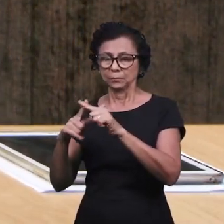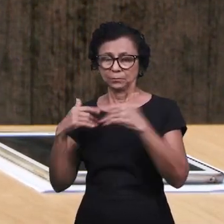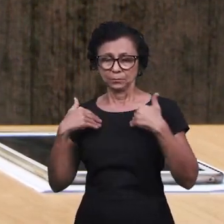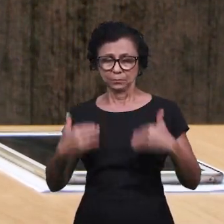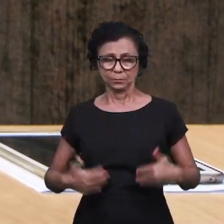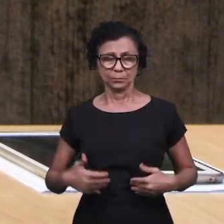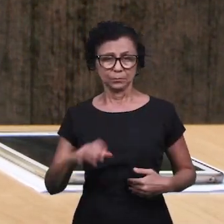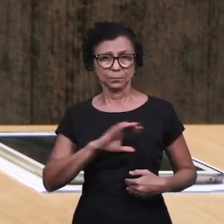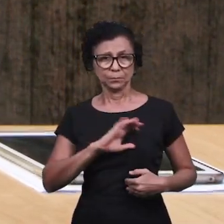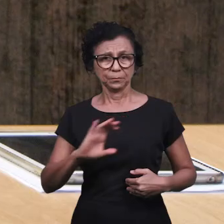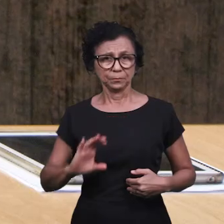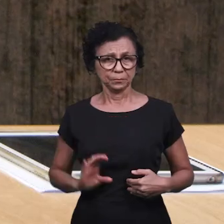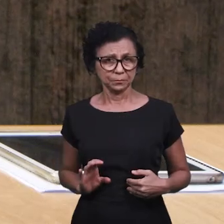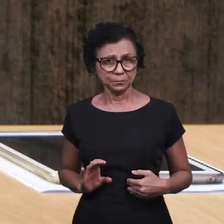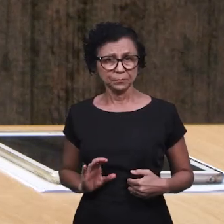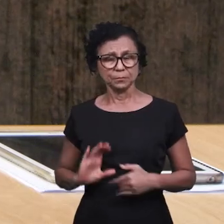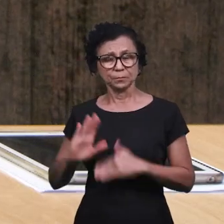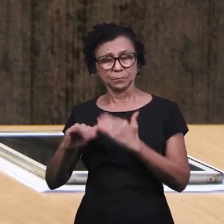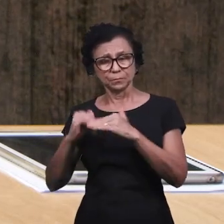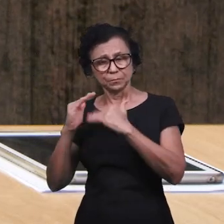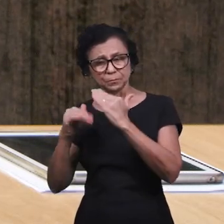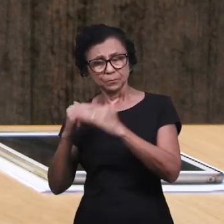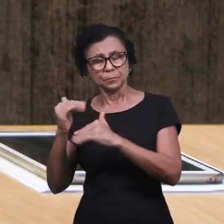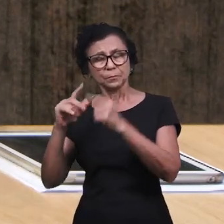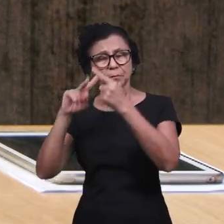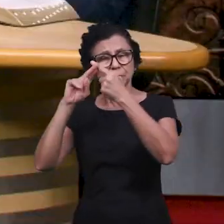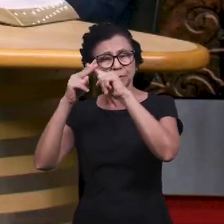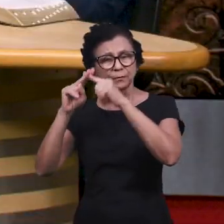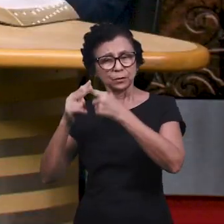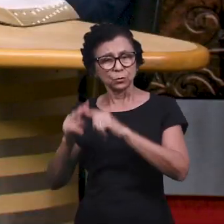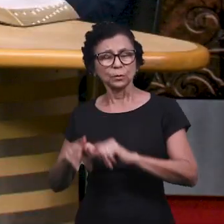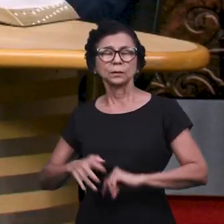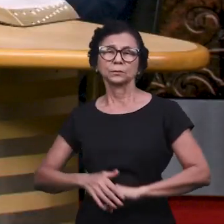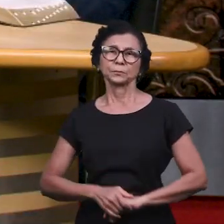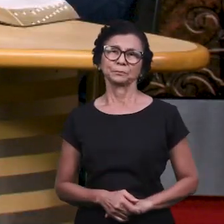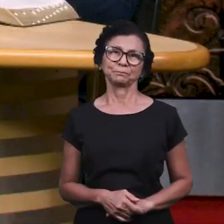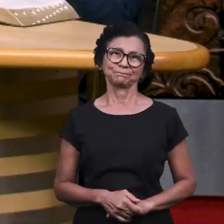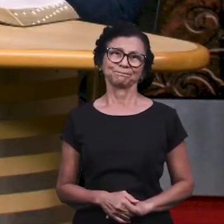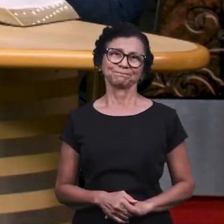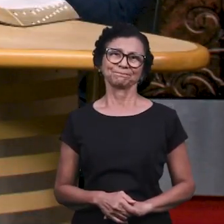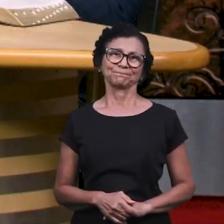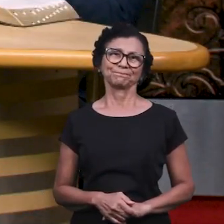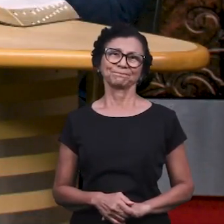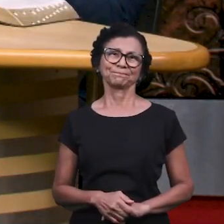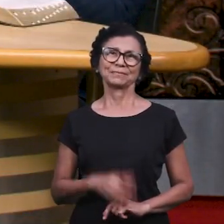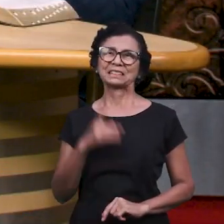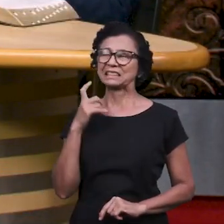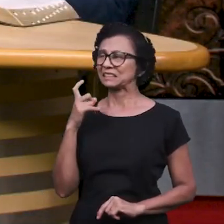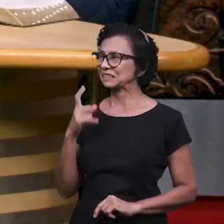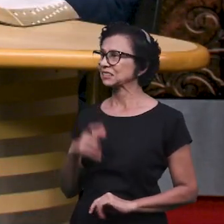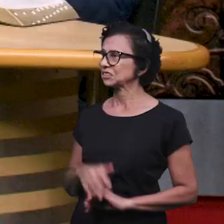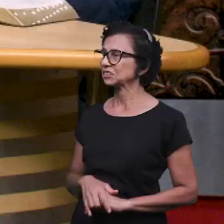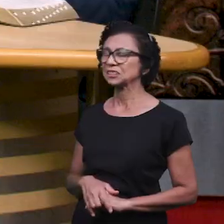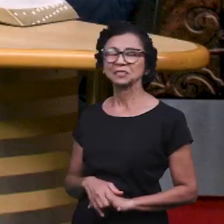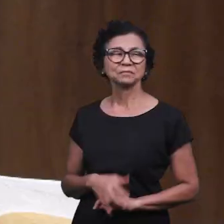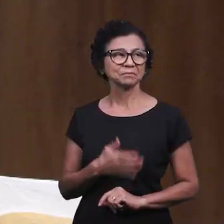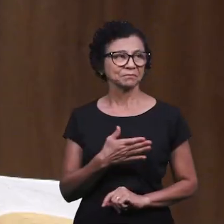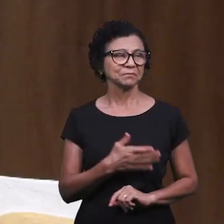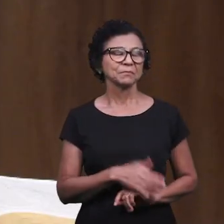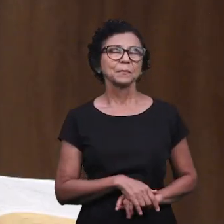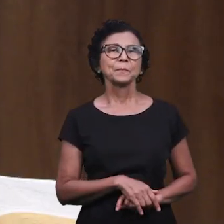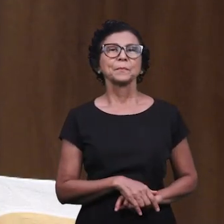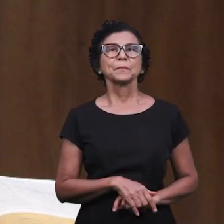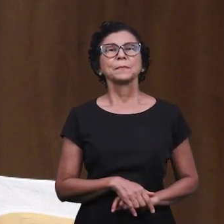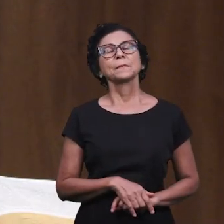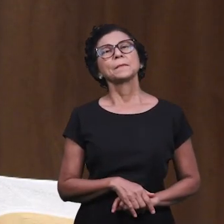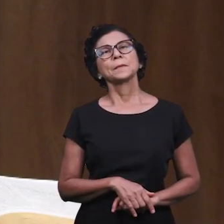santos passa por uma ação do Espírito Santo através dos ministérios. Você vê, pastor, e você